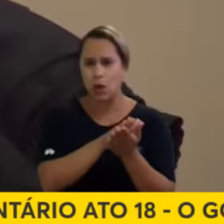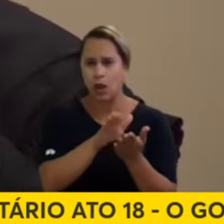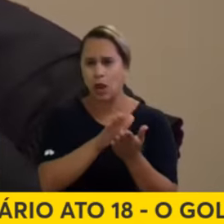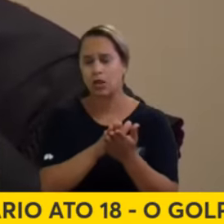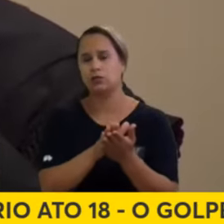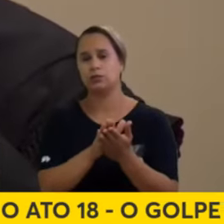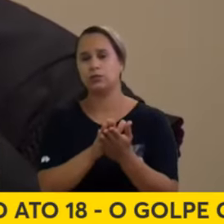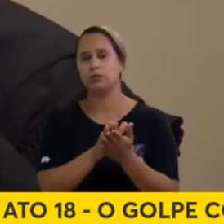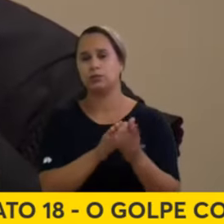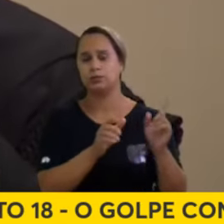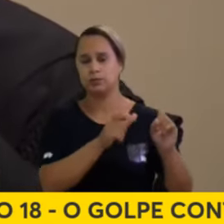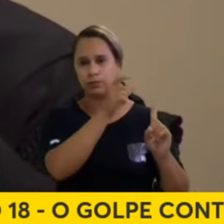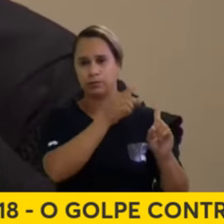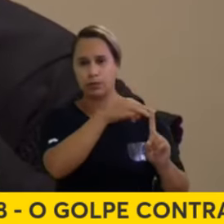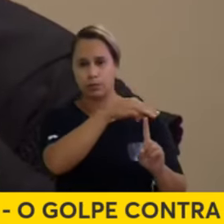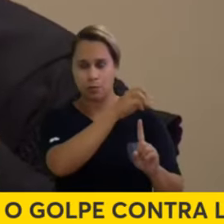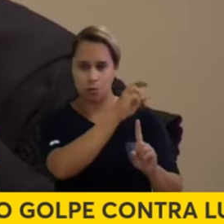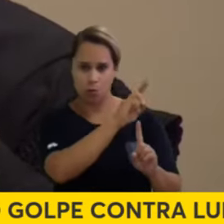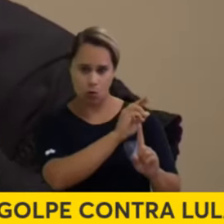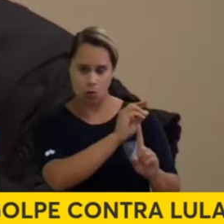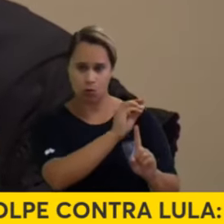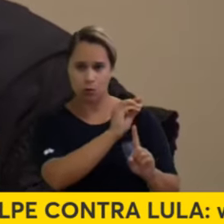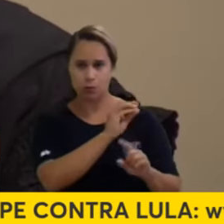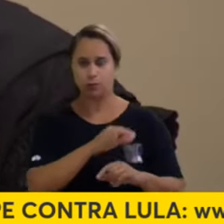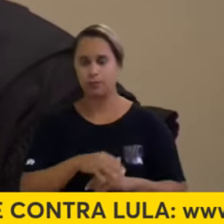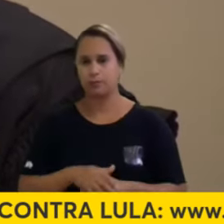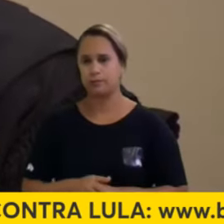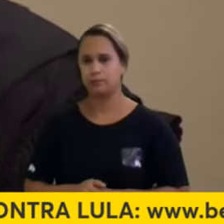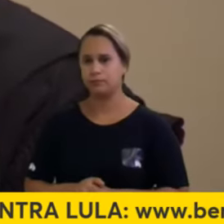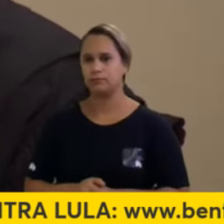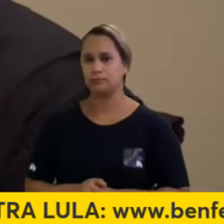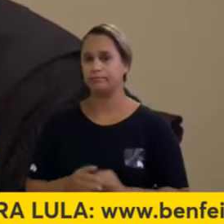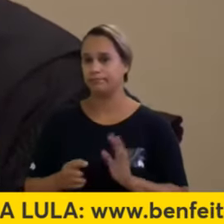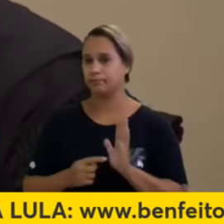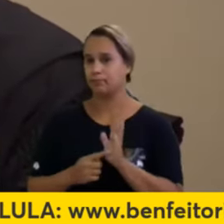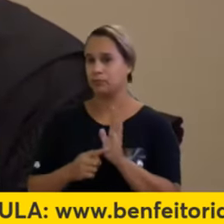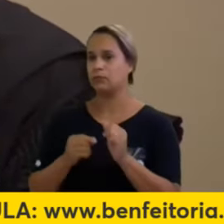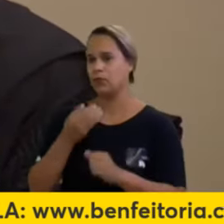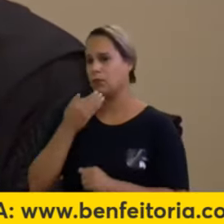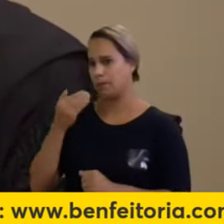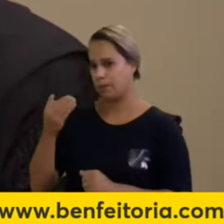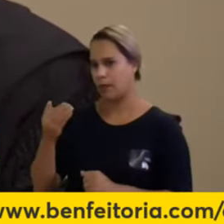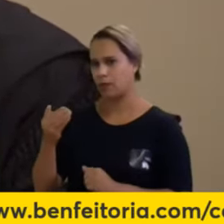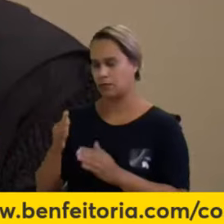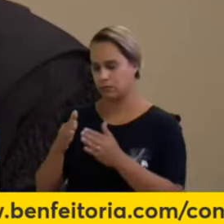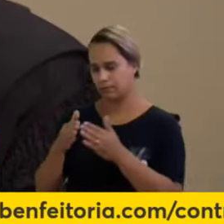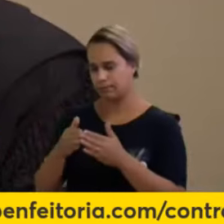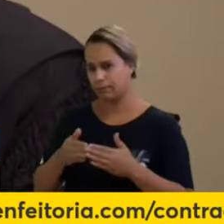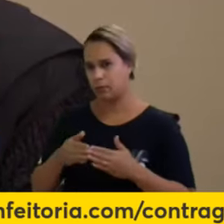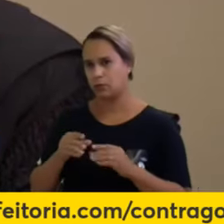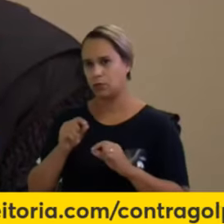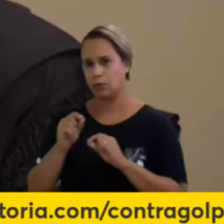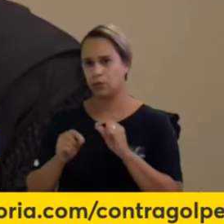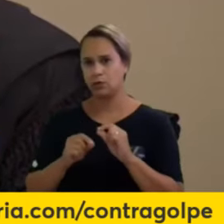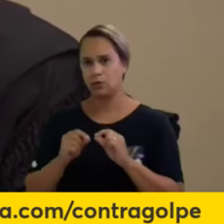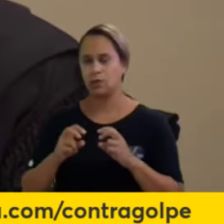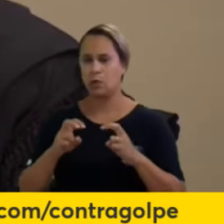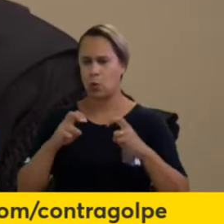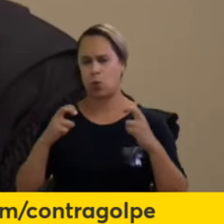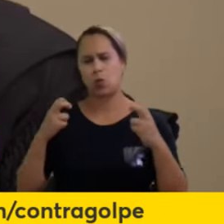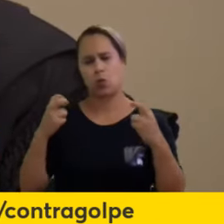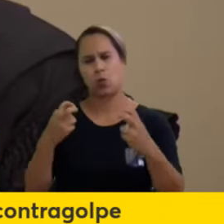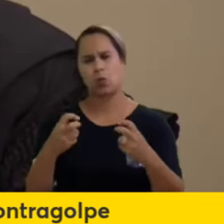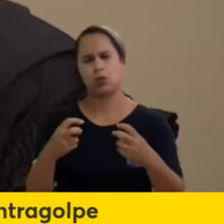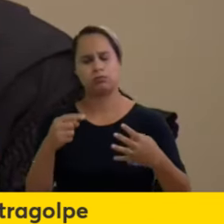São Paulo aqui aqui senhor presidente peço escusa à Câmara corte não vou ficar lendo item por